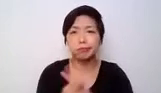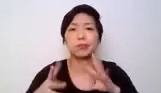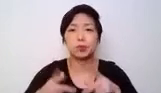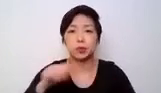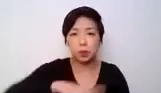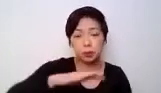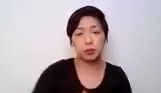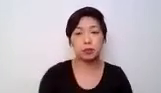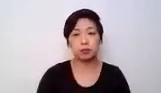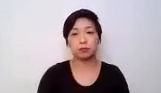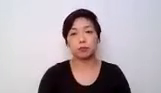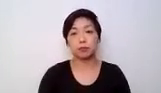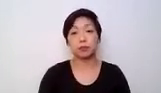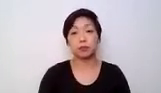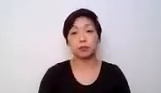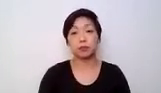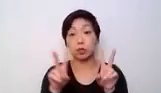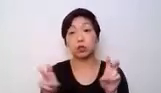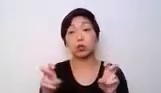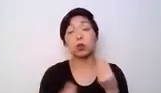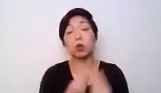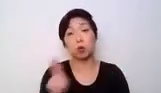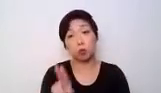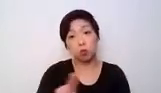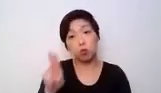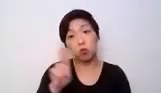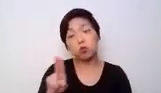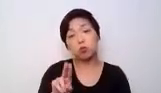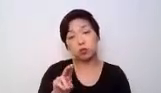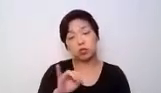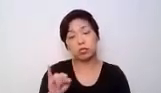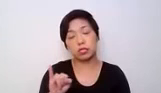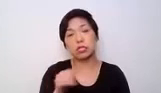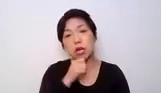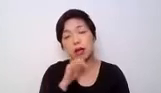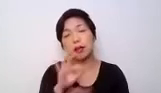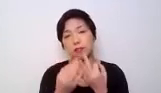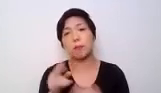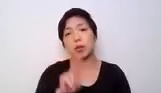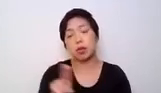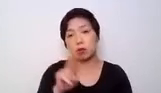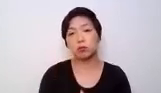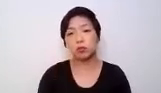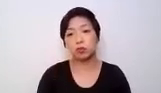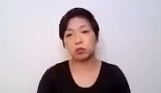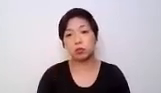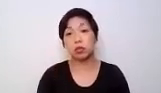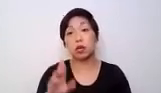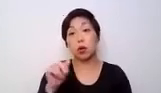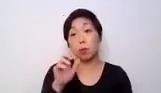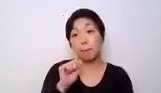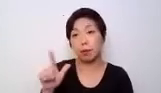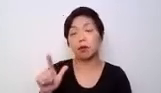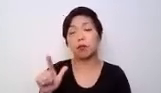pergunta em relação à utilização desses túmulos a família Robel o último sepultamento que aconteceu foi em